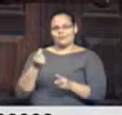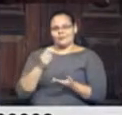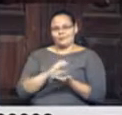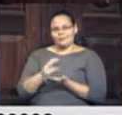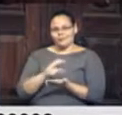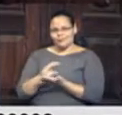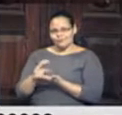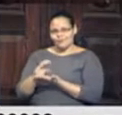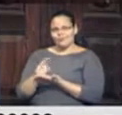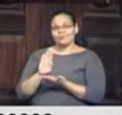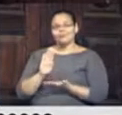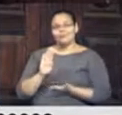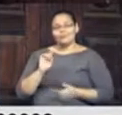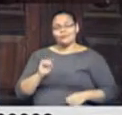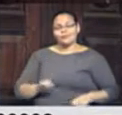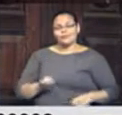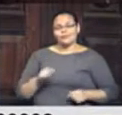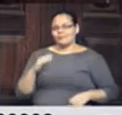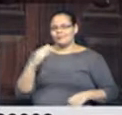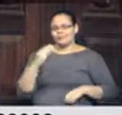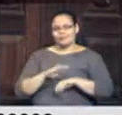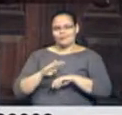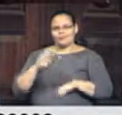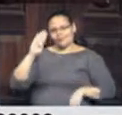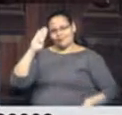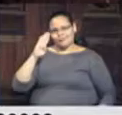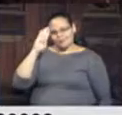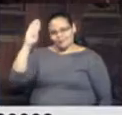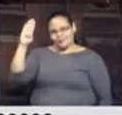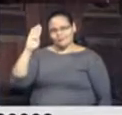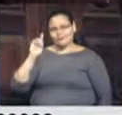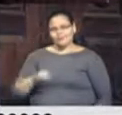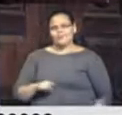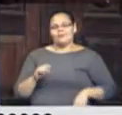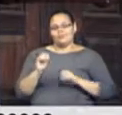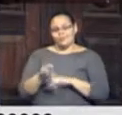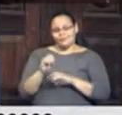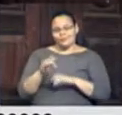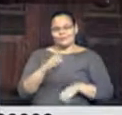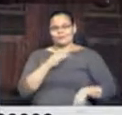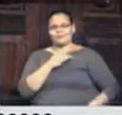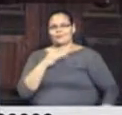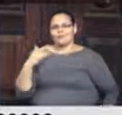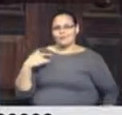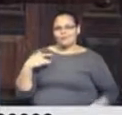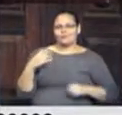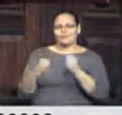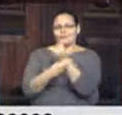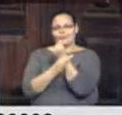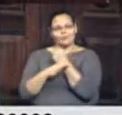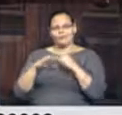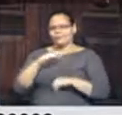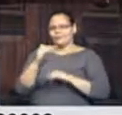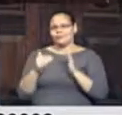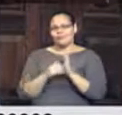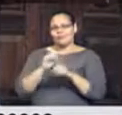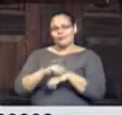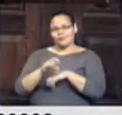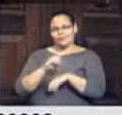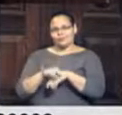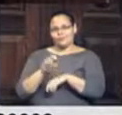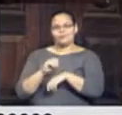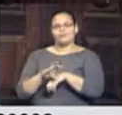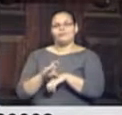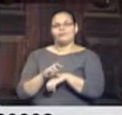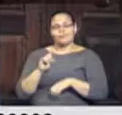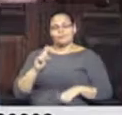investimentos nas atividades essenciais como educação, saúde e segurança. Em todas as mensagens, a justificativa